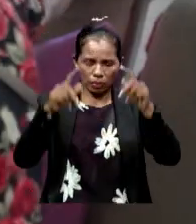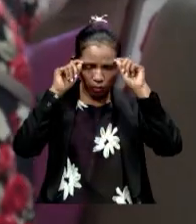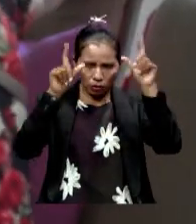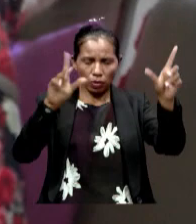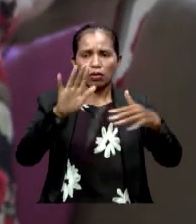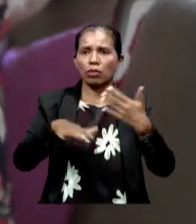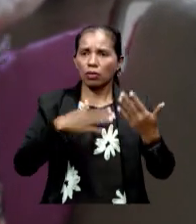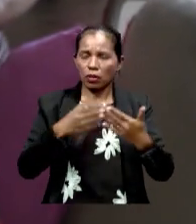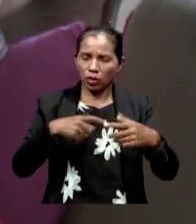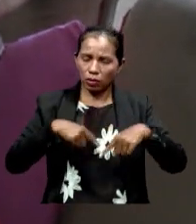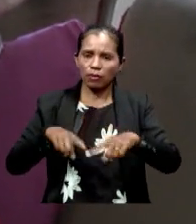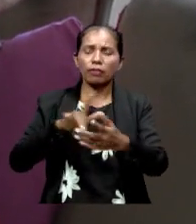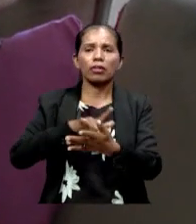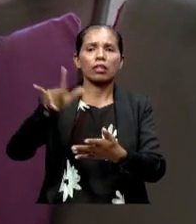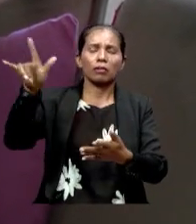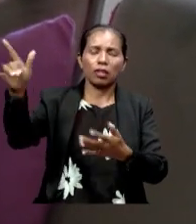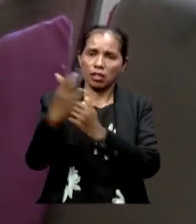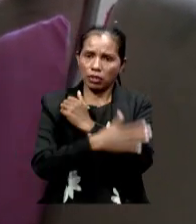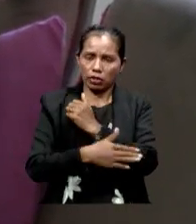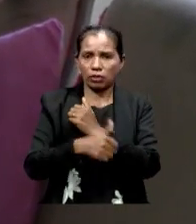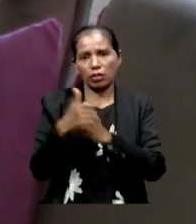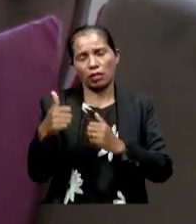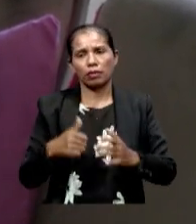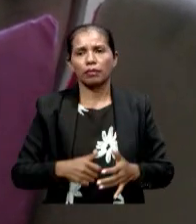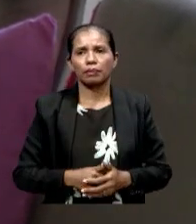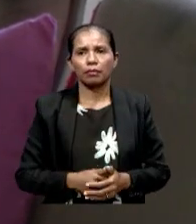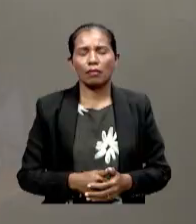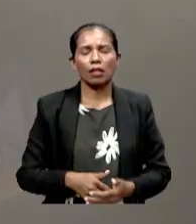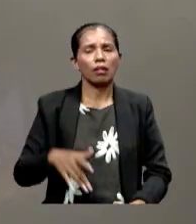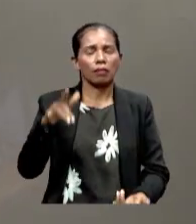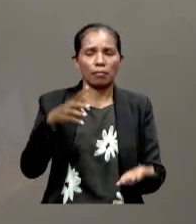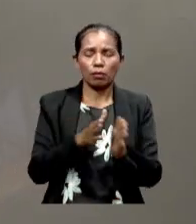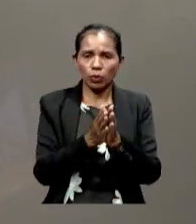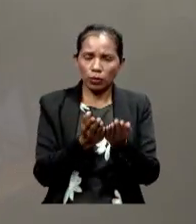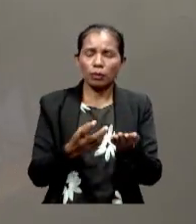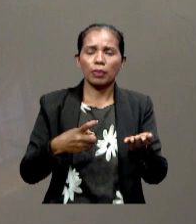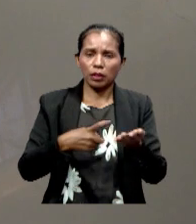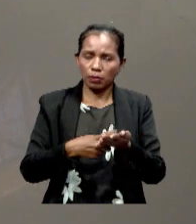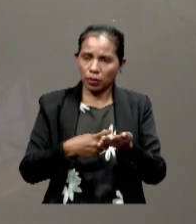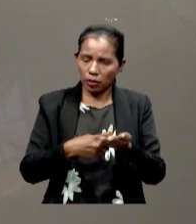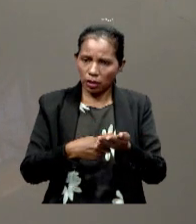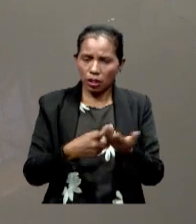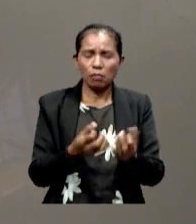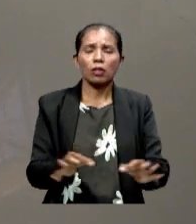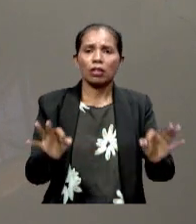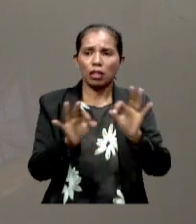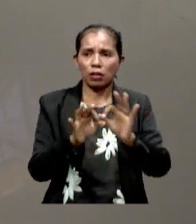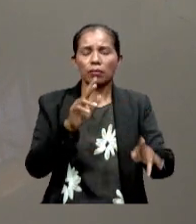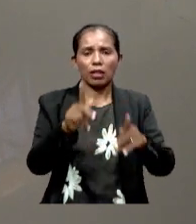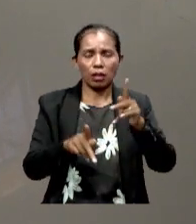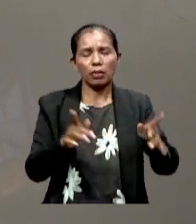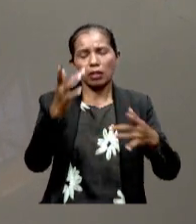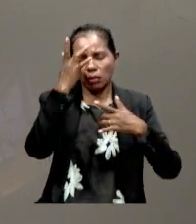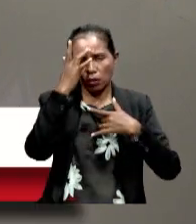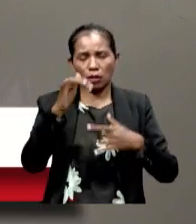tuhalo viagem para estrangeiro. Passaporte né, pertinente teves para Ema Sira be, moras. Por sei